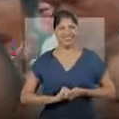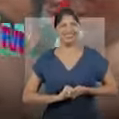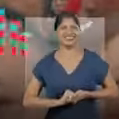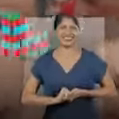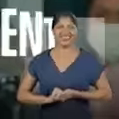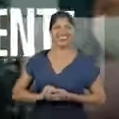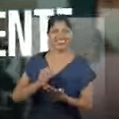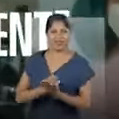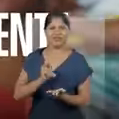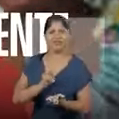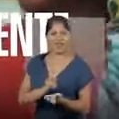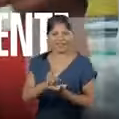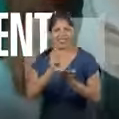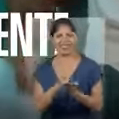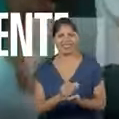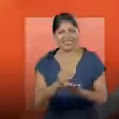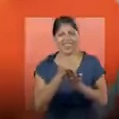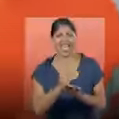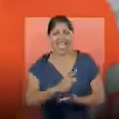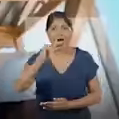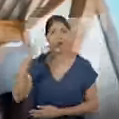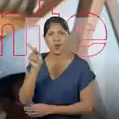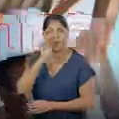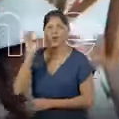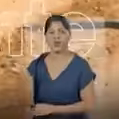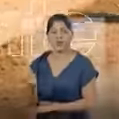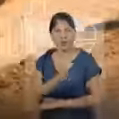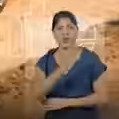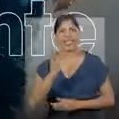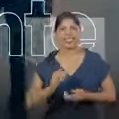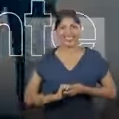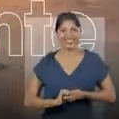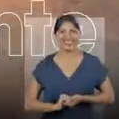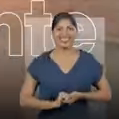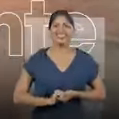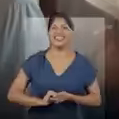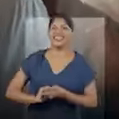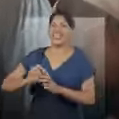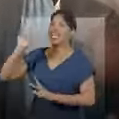seguir em frente, é Helder novamente.